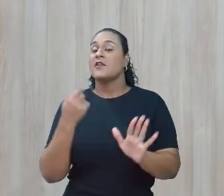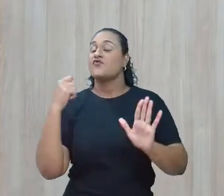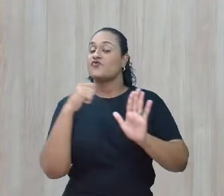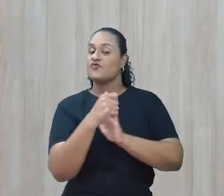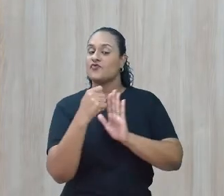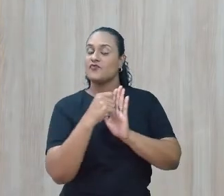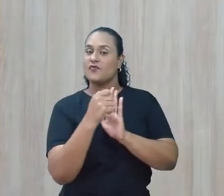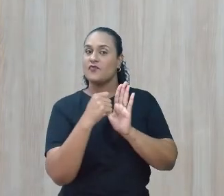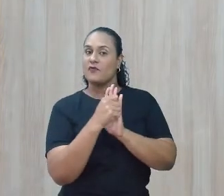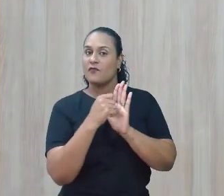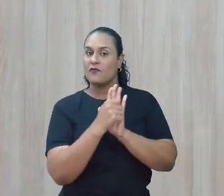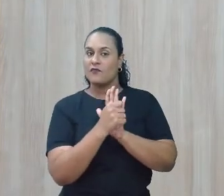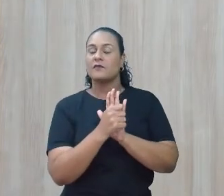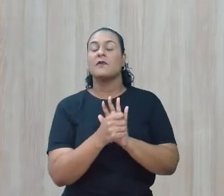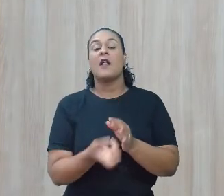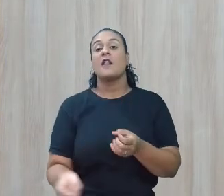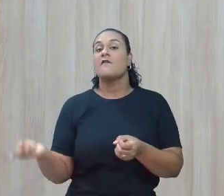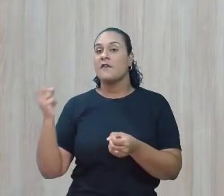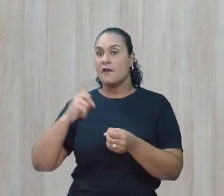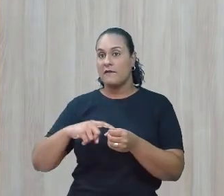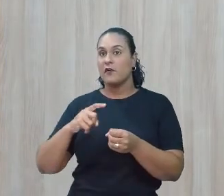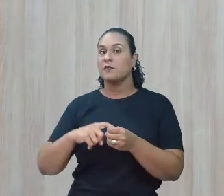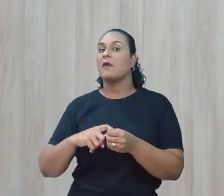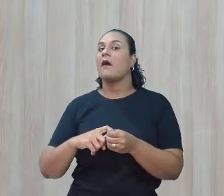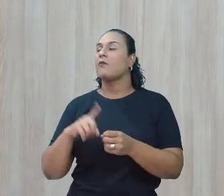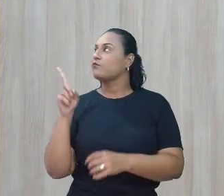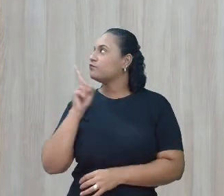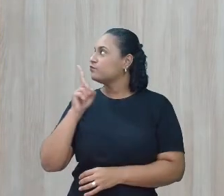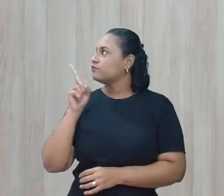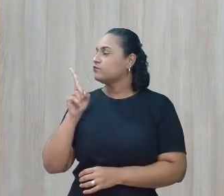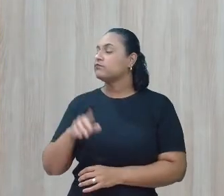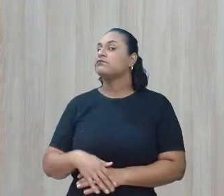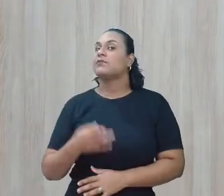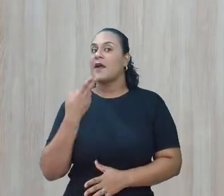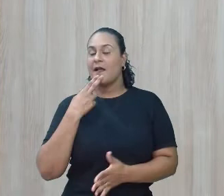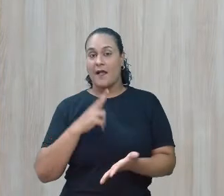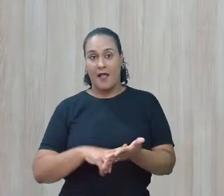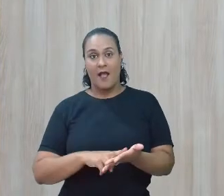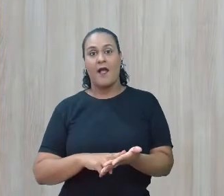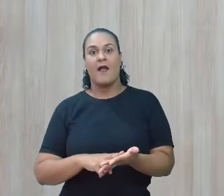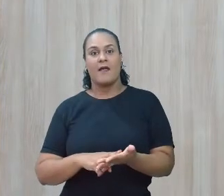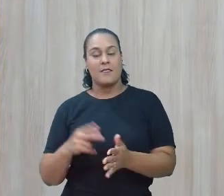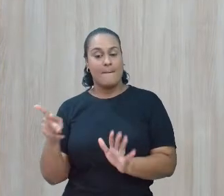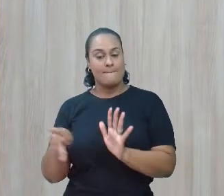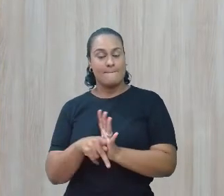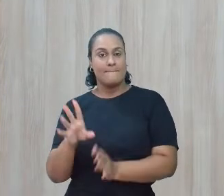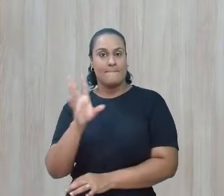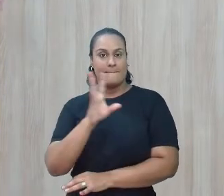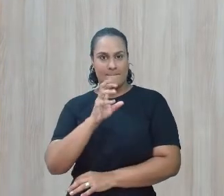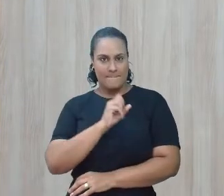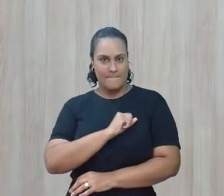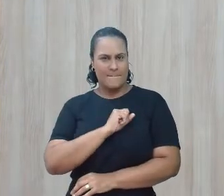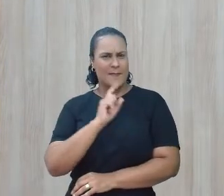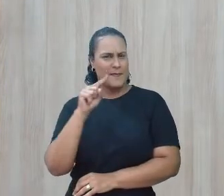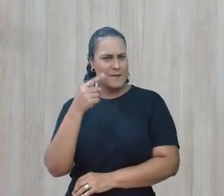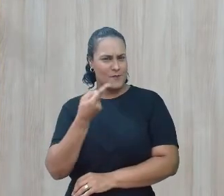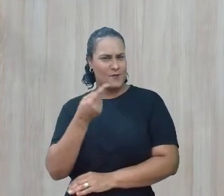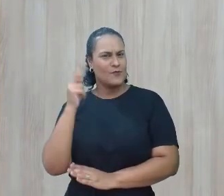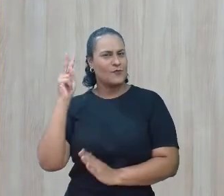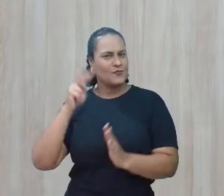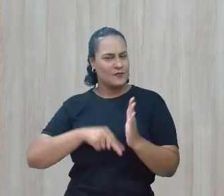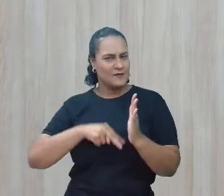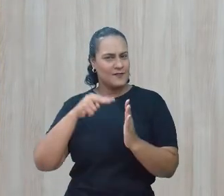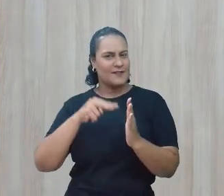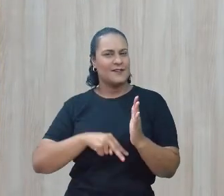vamos, porque a gente vai voltar para esse tópico da carta de amor, tá? Segurem aí, que a gente vai ler cartas de amor